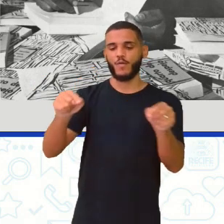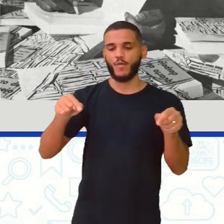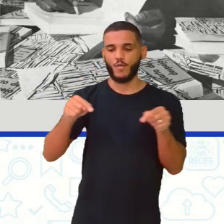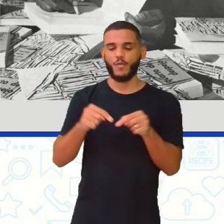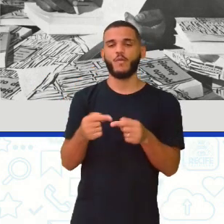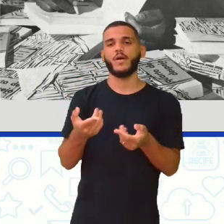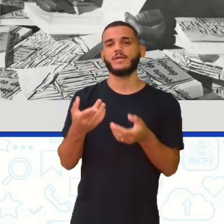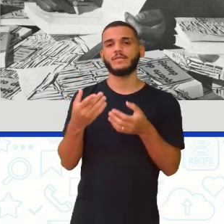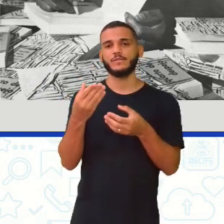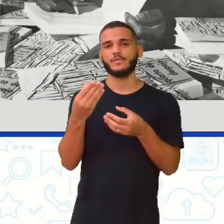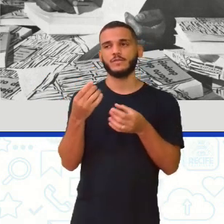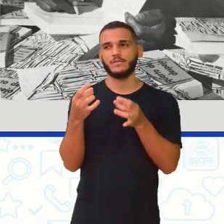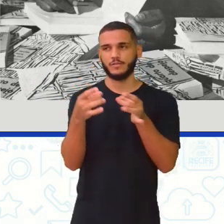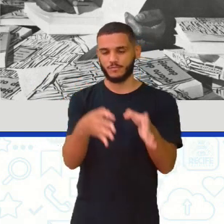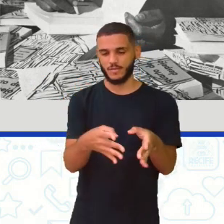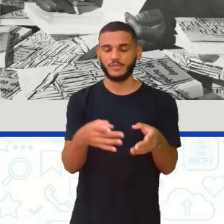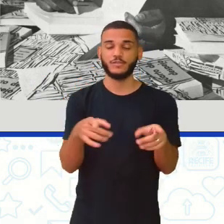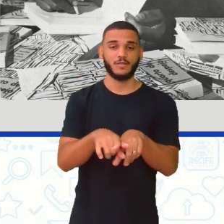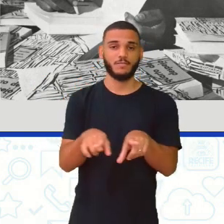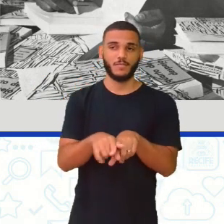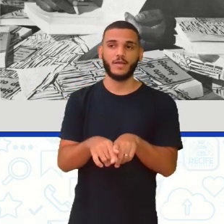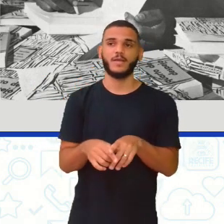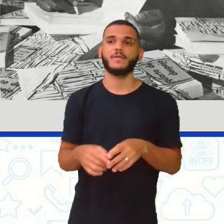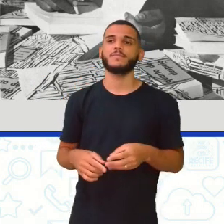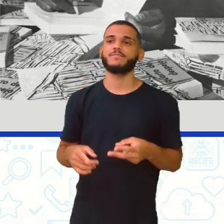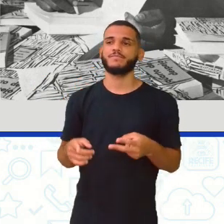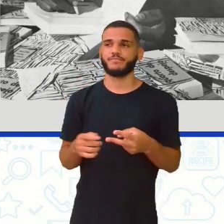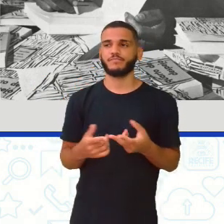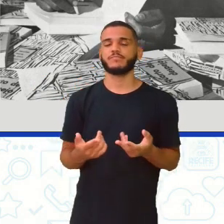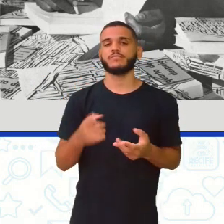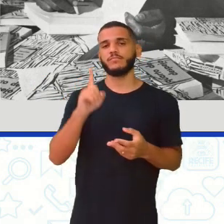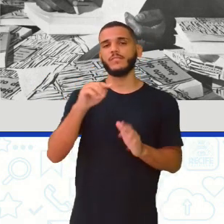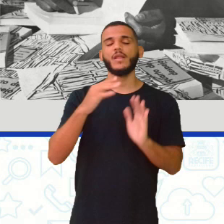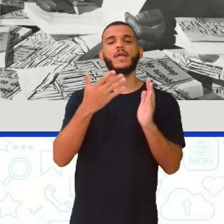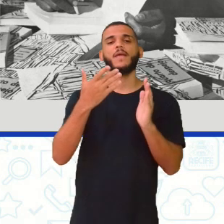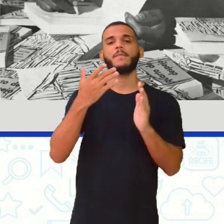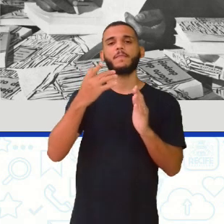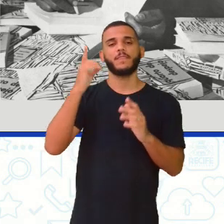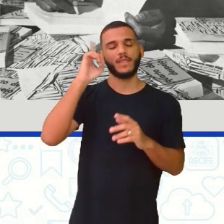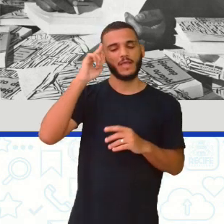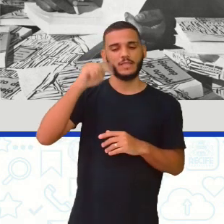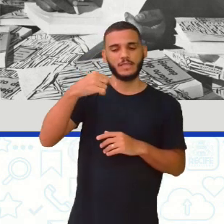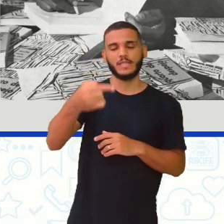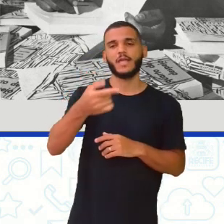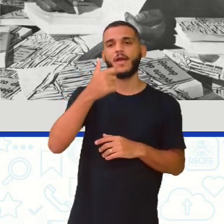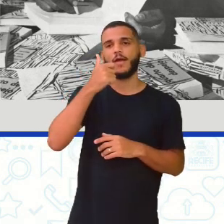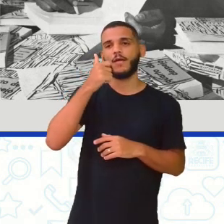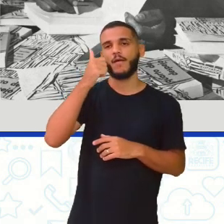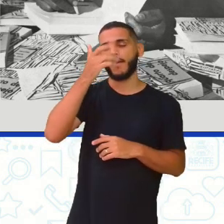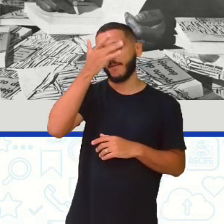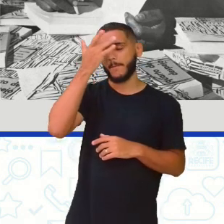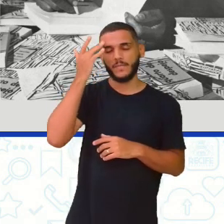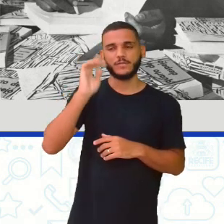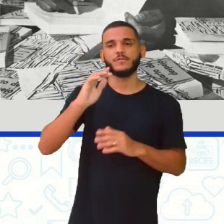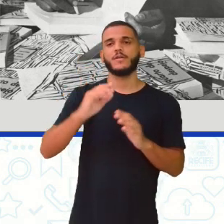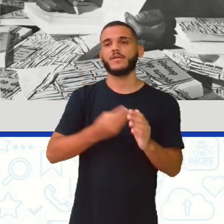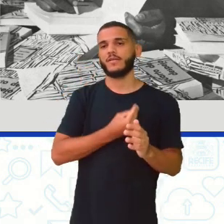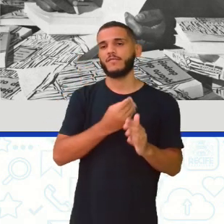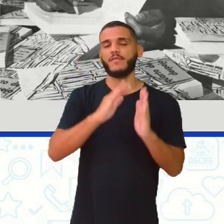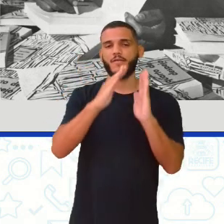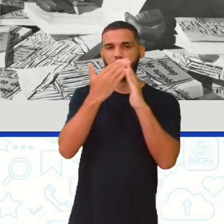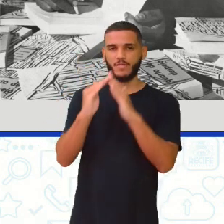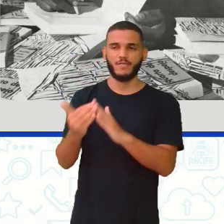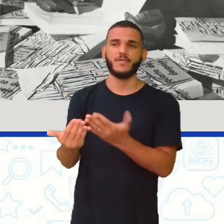de Despejo, Diário de uma Favelada, e que ela escrevia a sua rotina como catadora